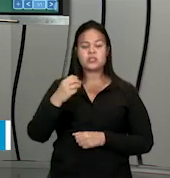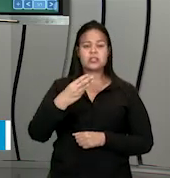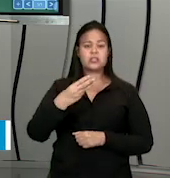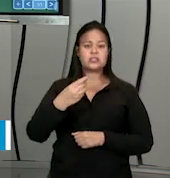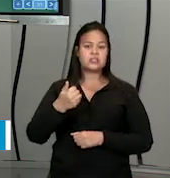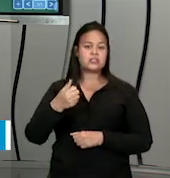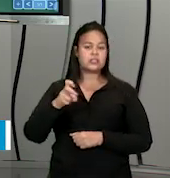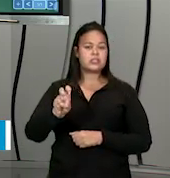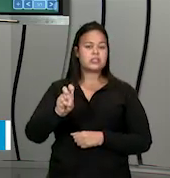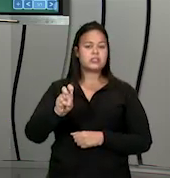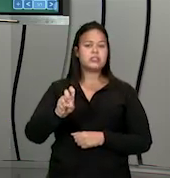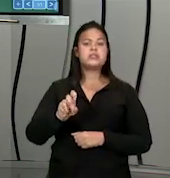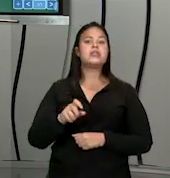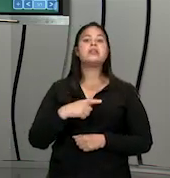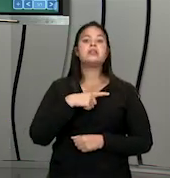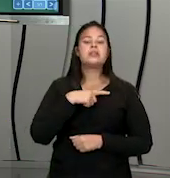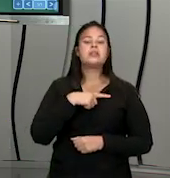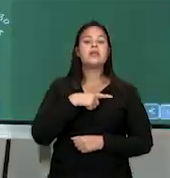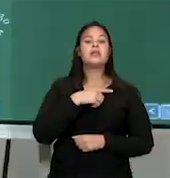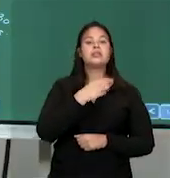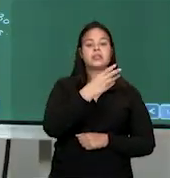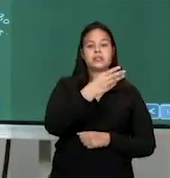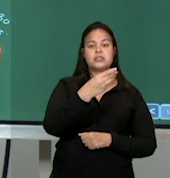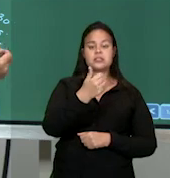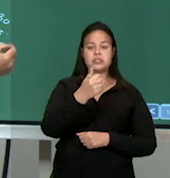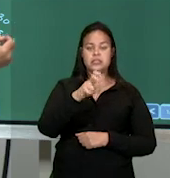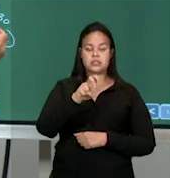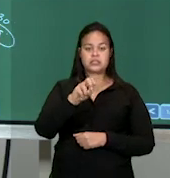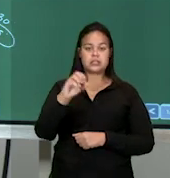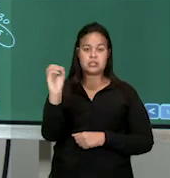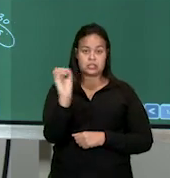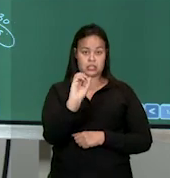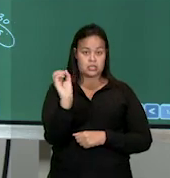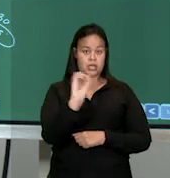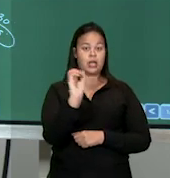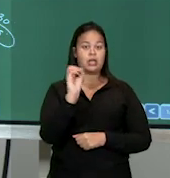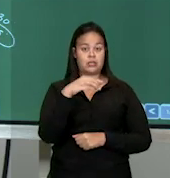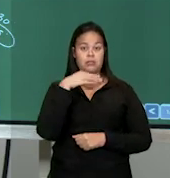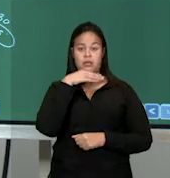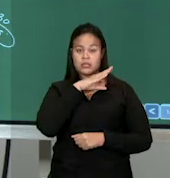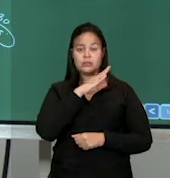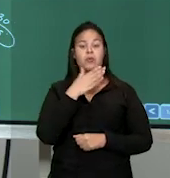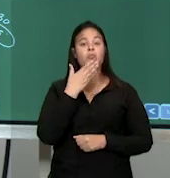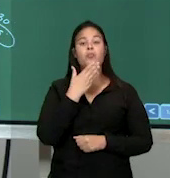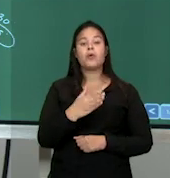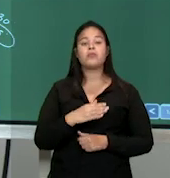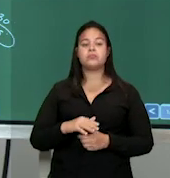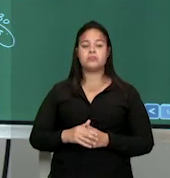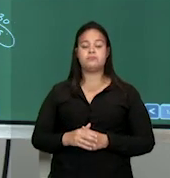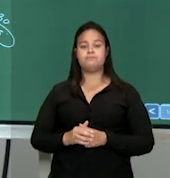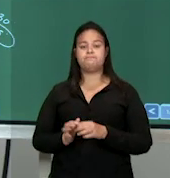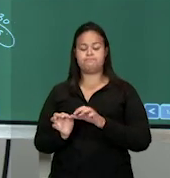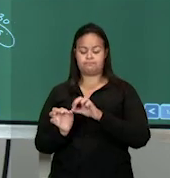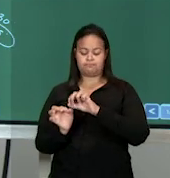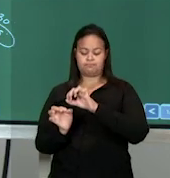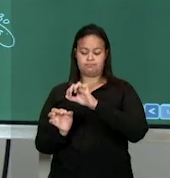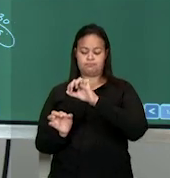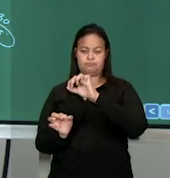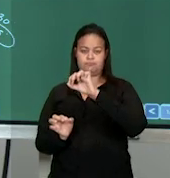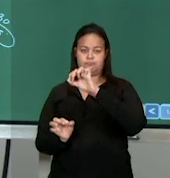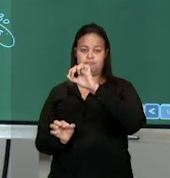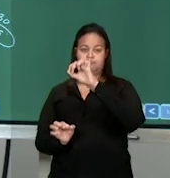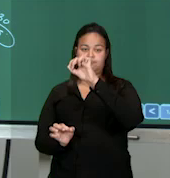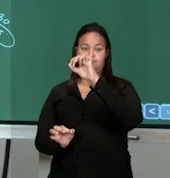315. Então, eu venho aqui no 315 graus, ó, que é esse valor, e eu vou ligar na linha do cosseno, no caso aqui é o